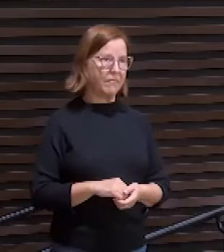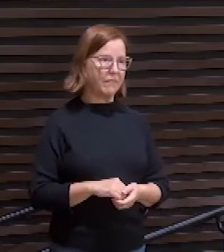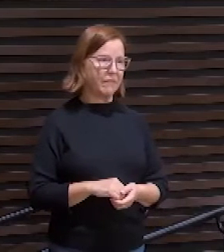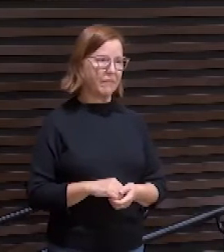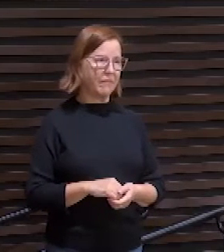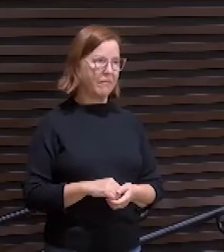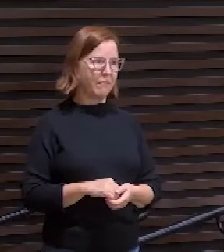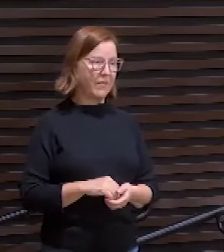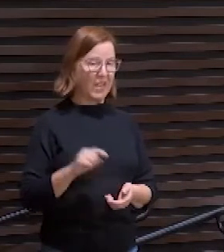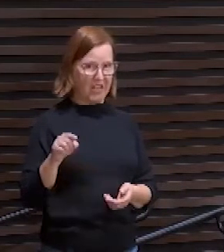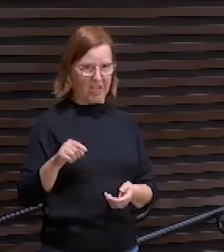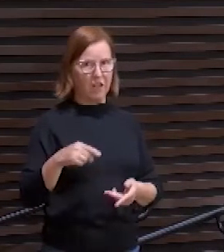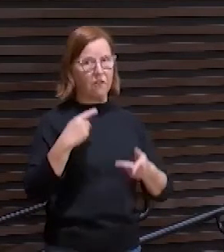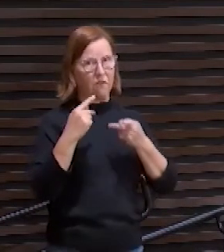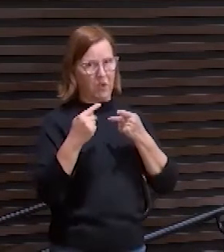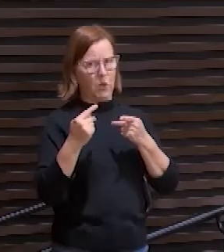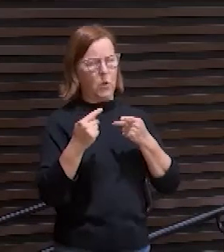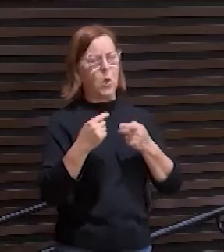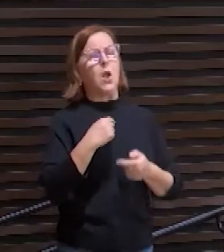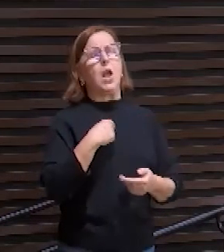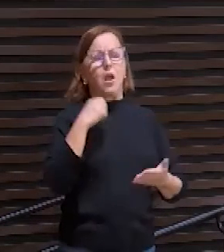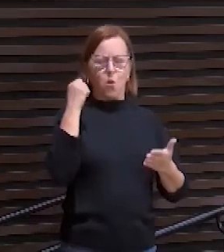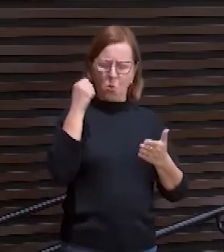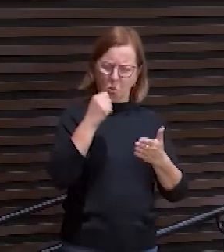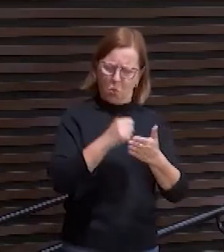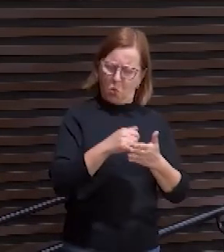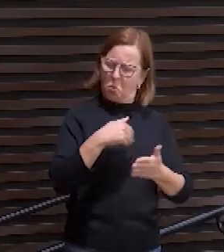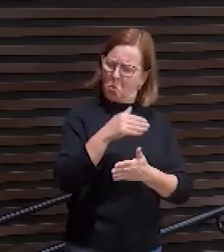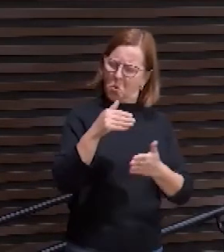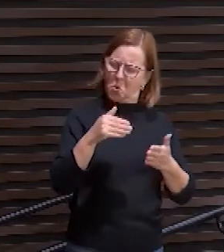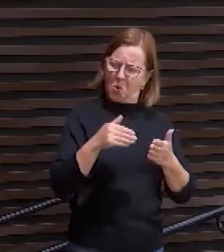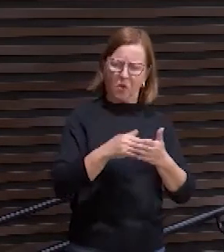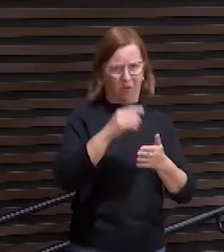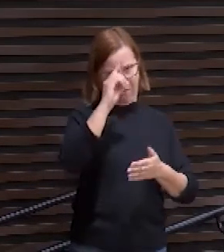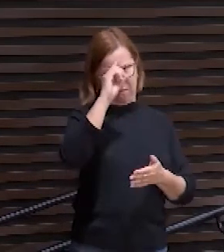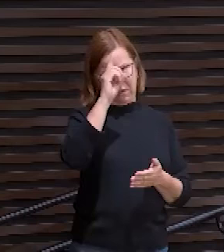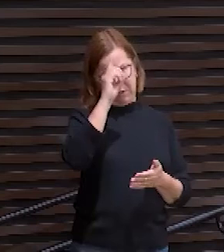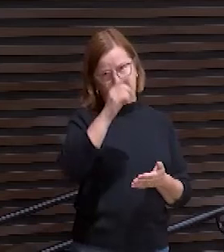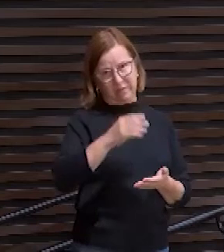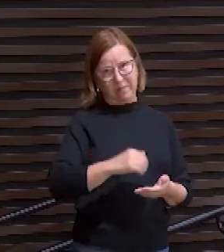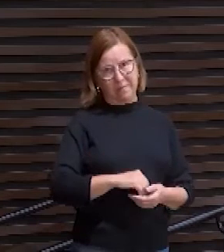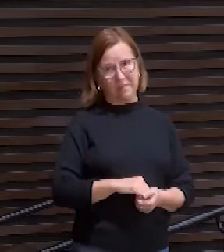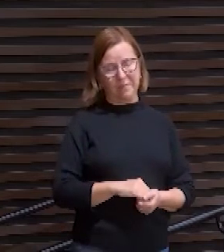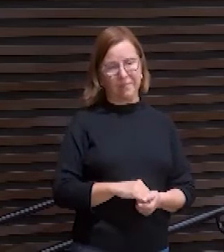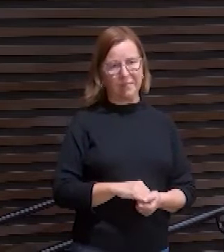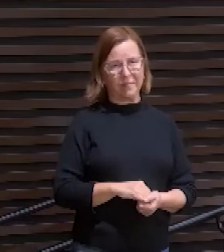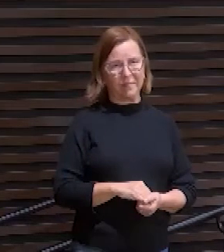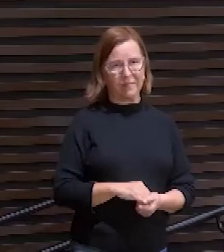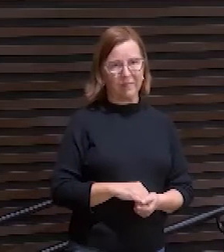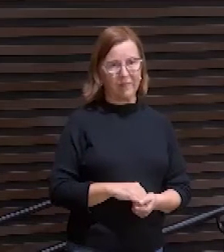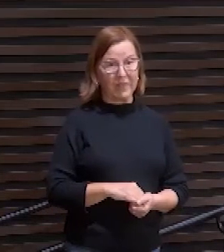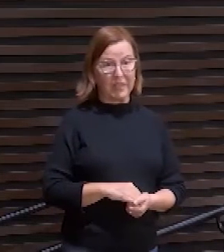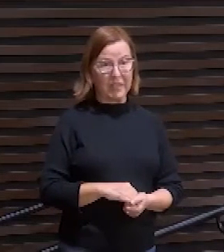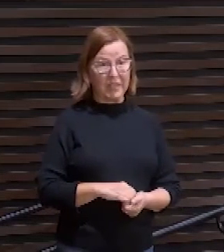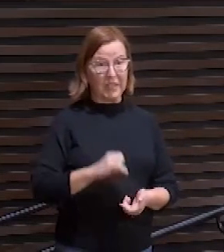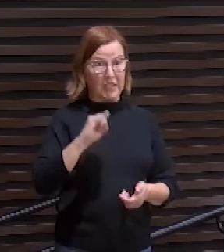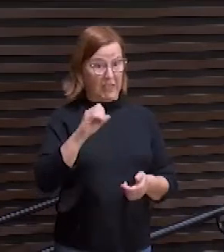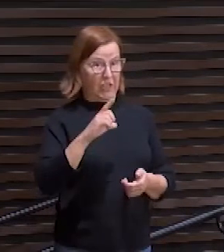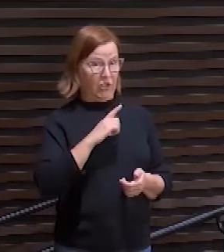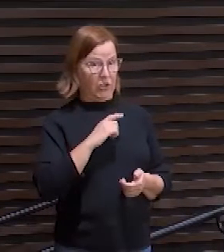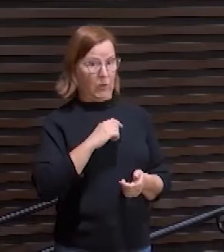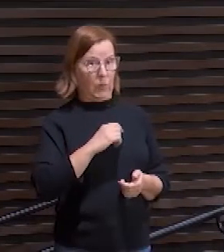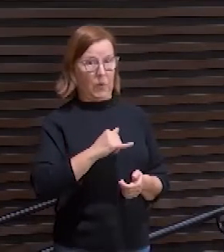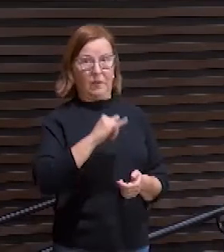Ele está afirmando para Jesus que ele cumpria todos aqueles mandamentos. Se tinha um